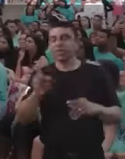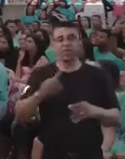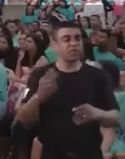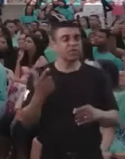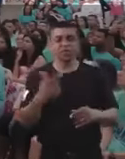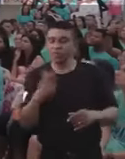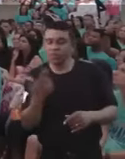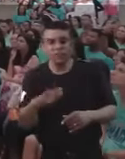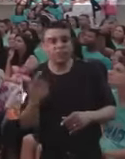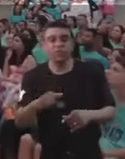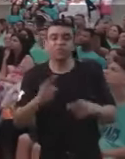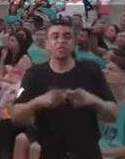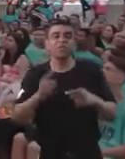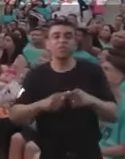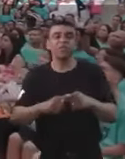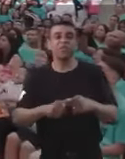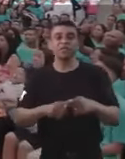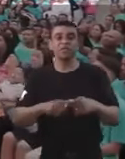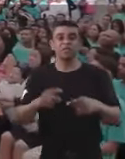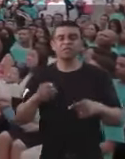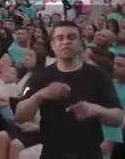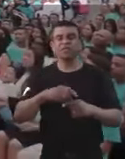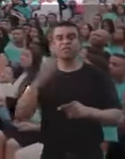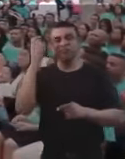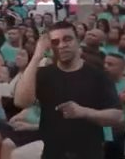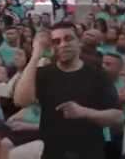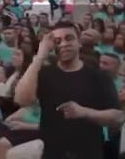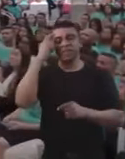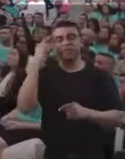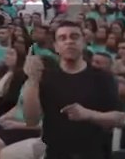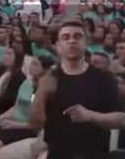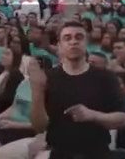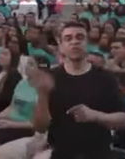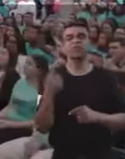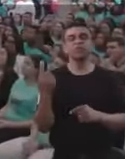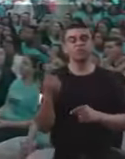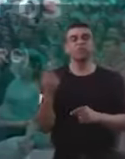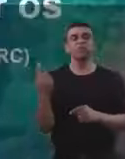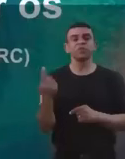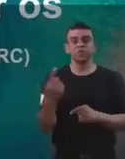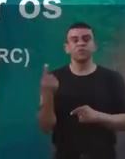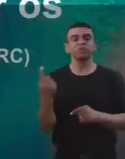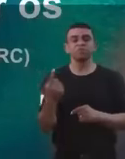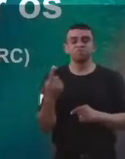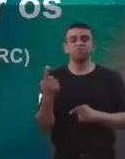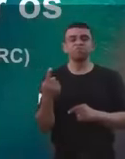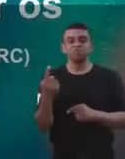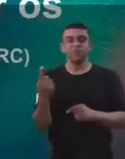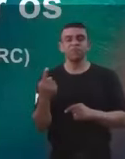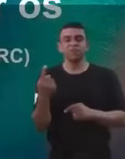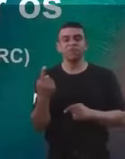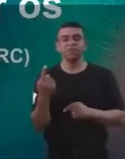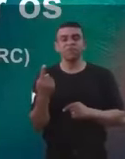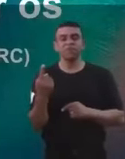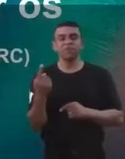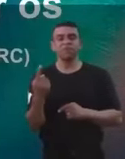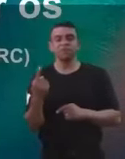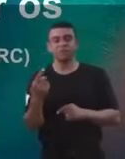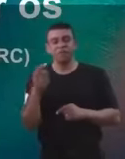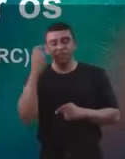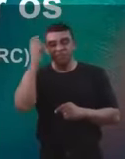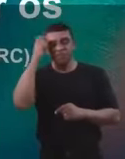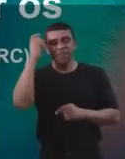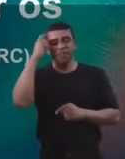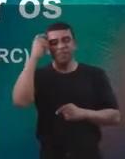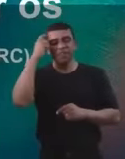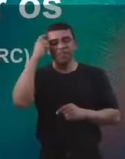ele é orgulhoso. Vai, meu texto, não tira. É mais importante do que eu. Coloca. Haja, ageu. E arrazoava entre